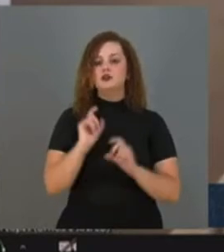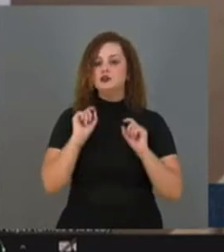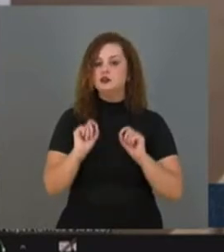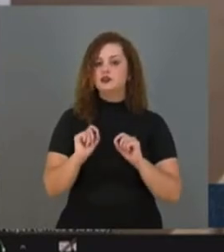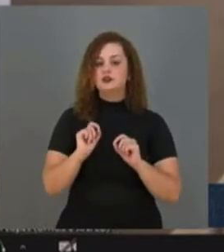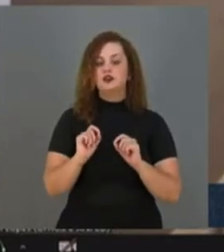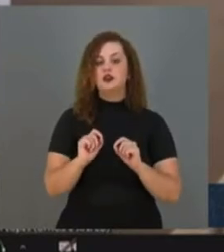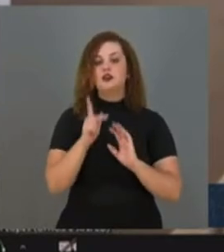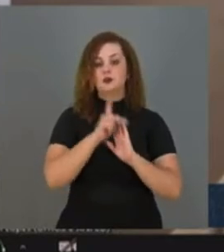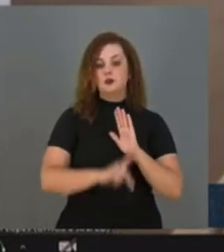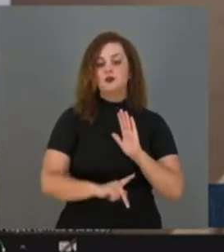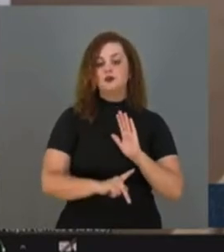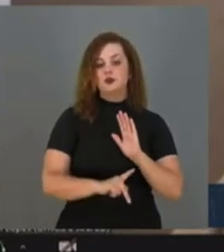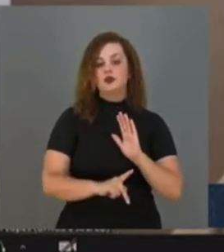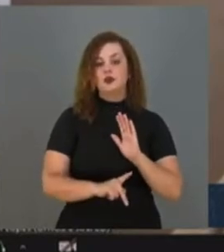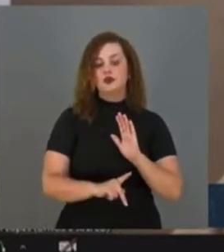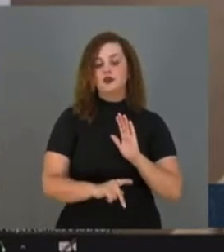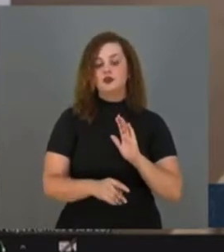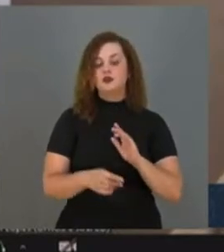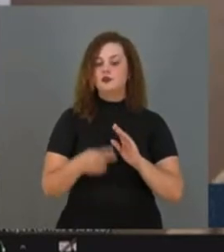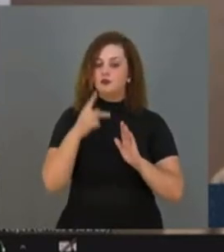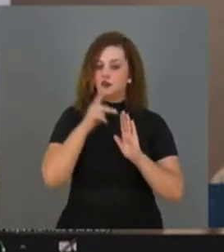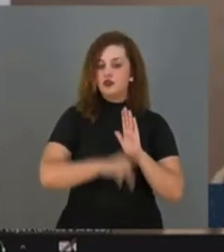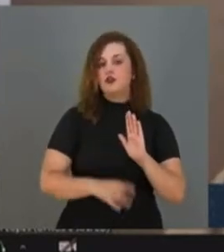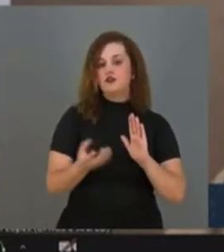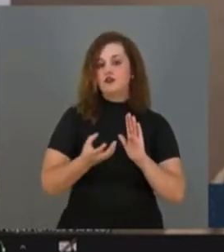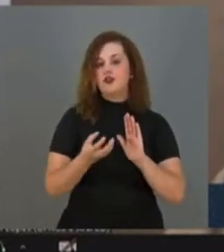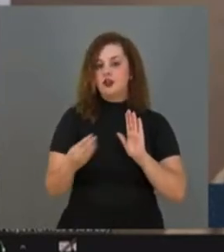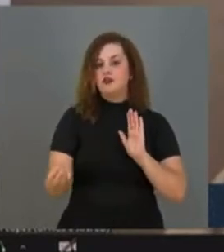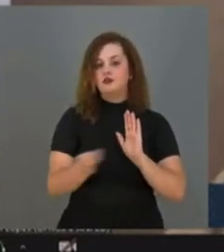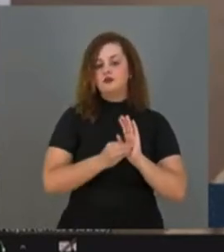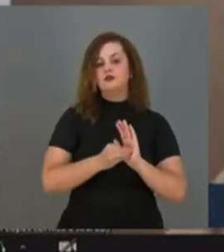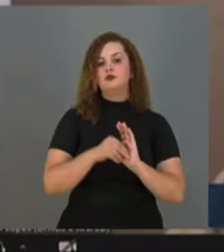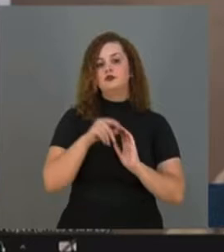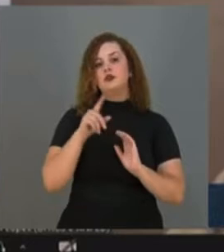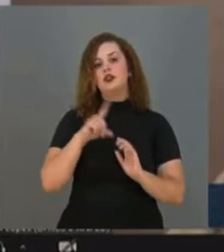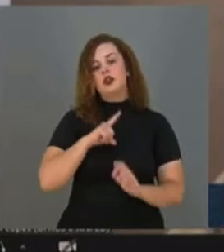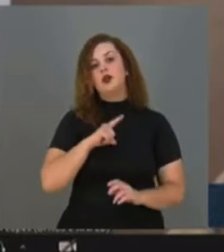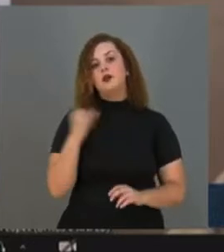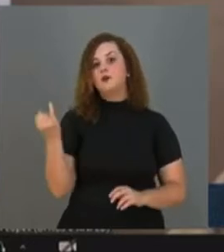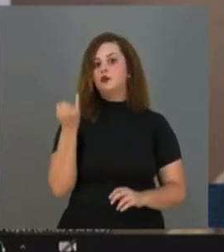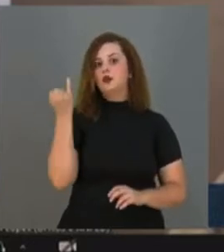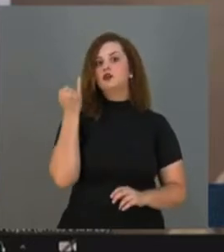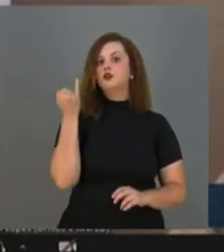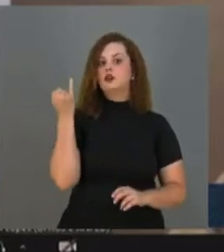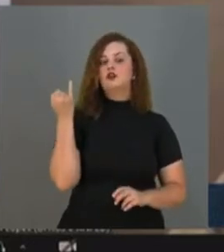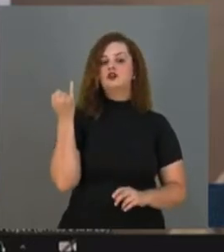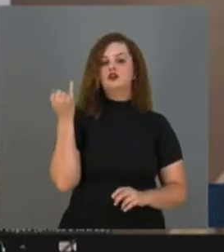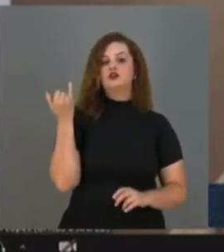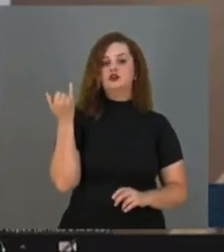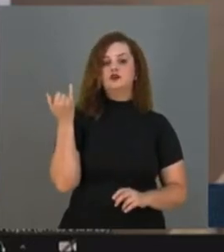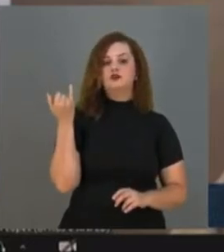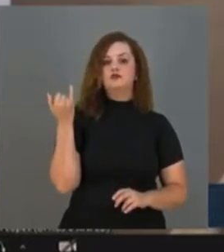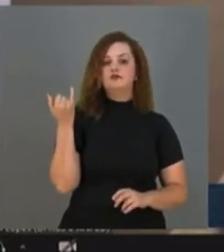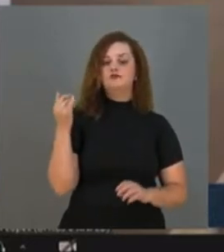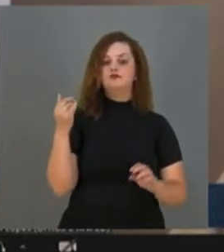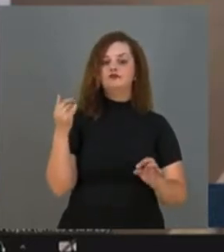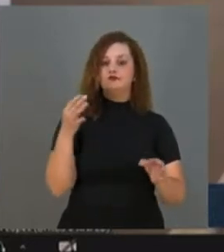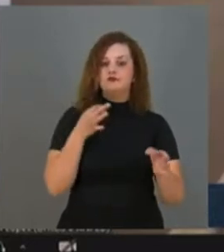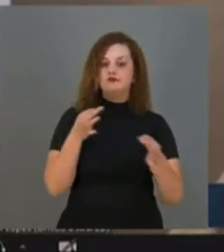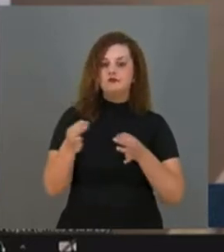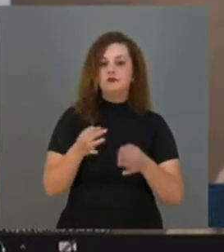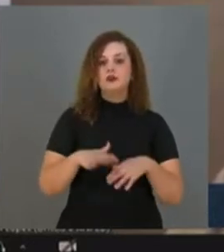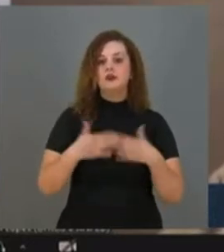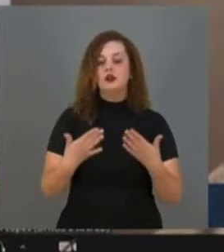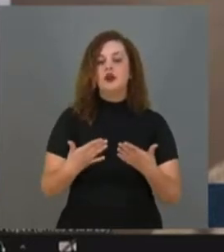que essa política pretende implementar e que teriam importante contribuição para a presente discussão, né? Então, a Amped tem 24 GTs